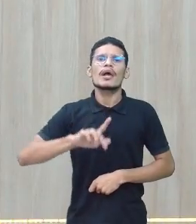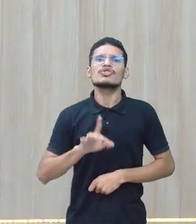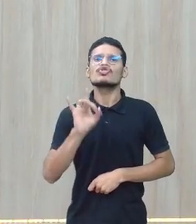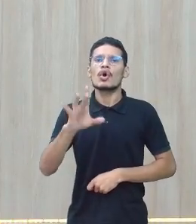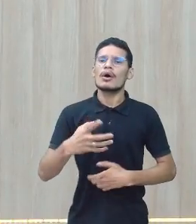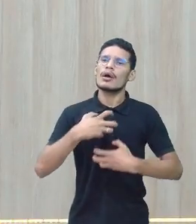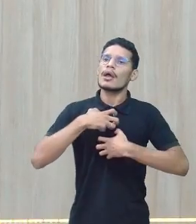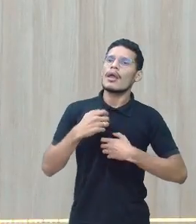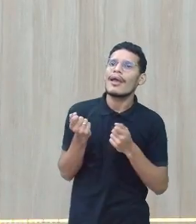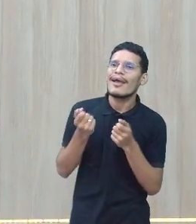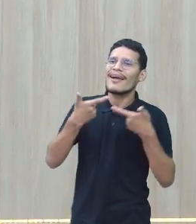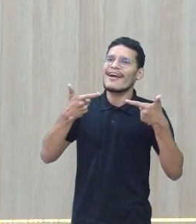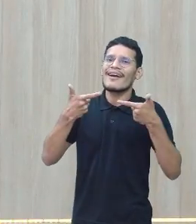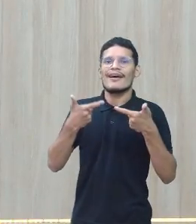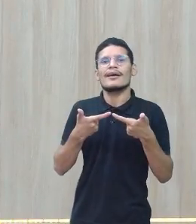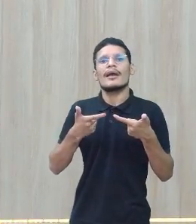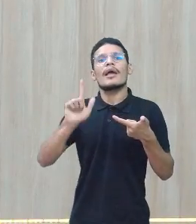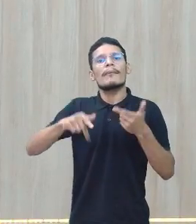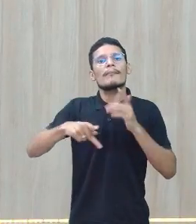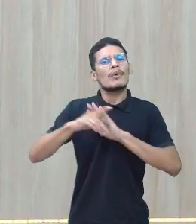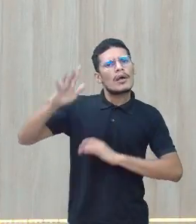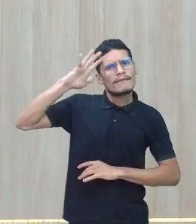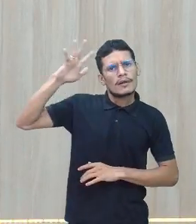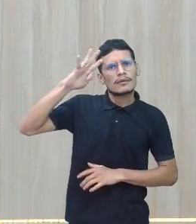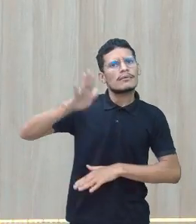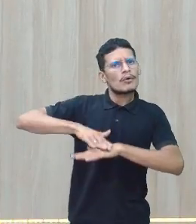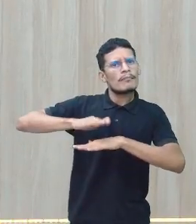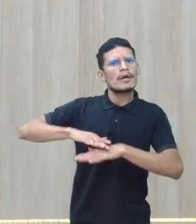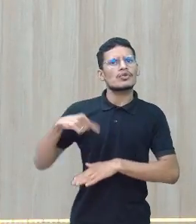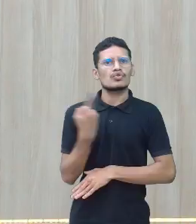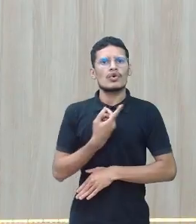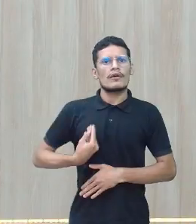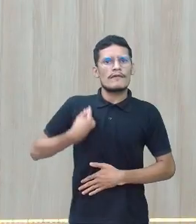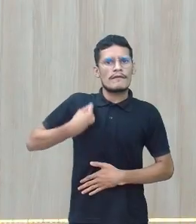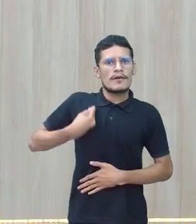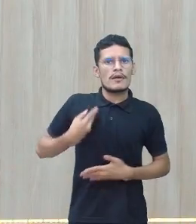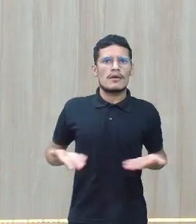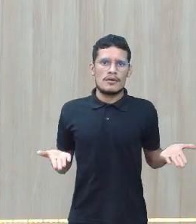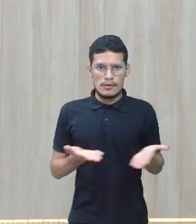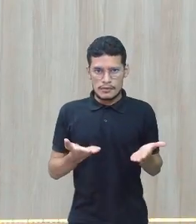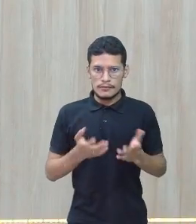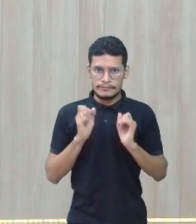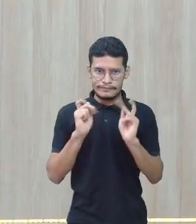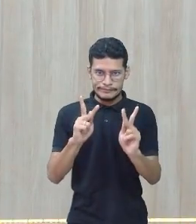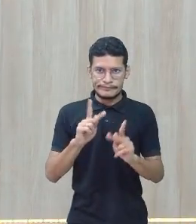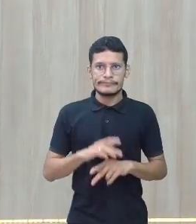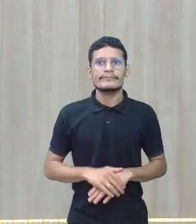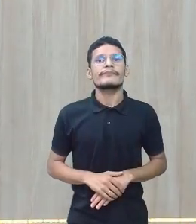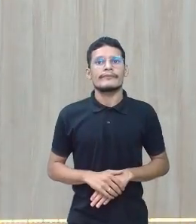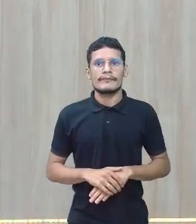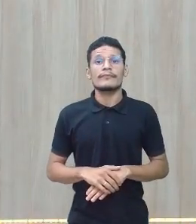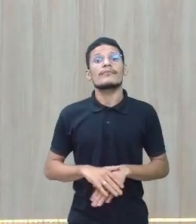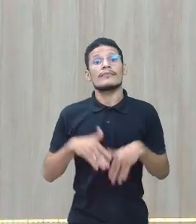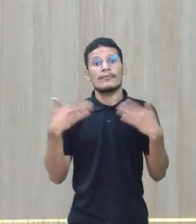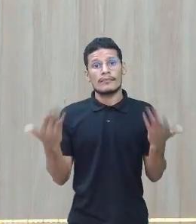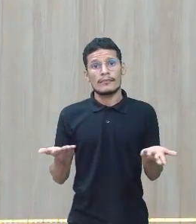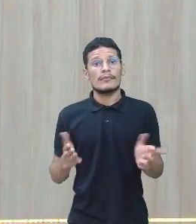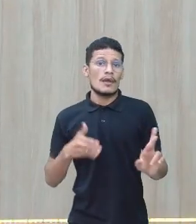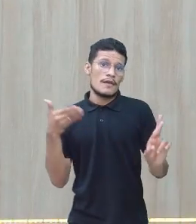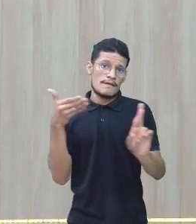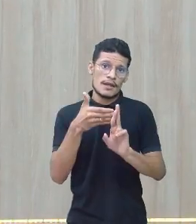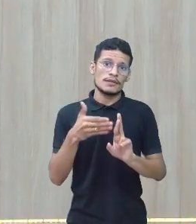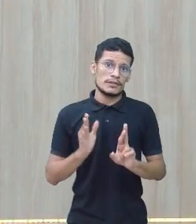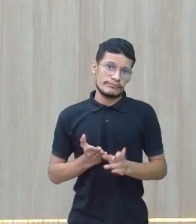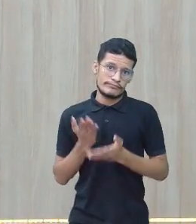mas ela também é refletir sobre o momento em que estamos, o momento em que vivemos, tá certo? Bom, minhas